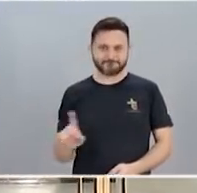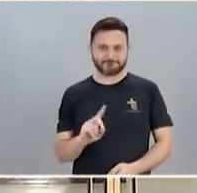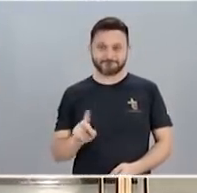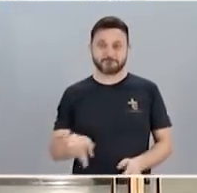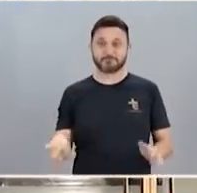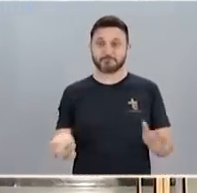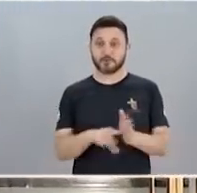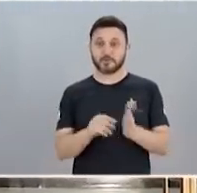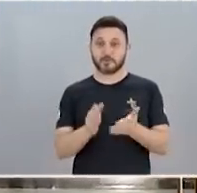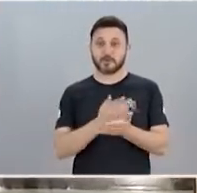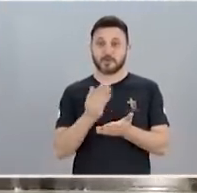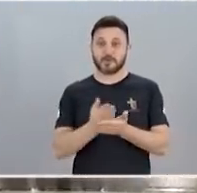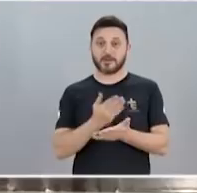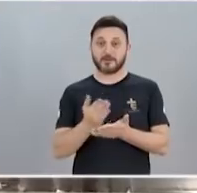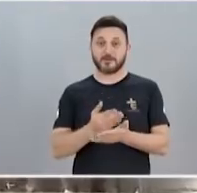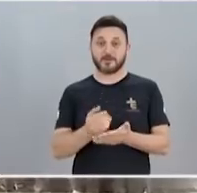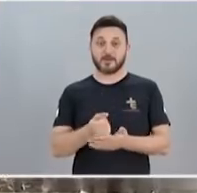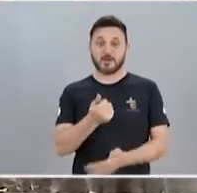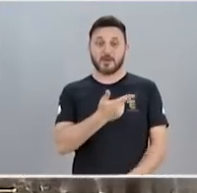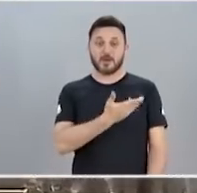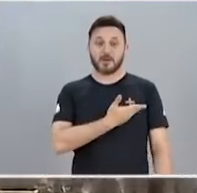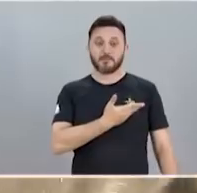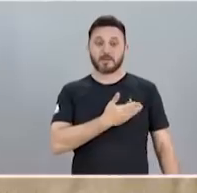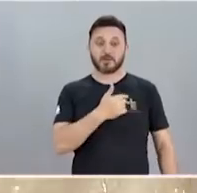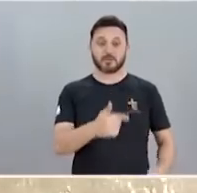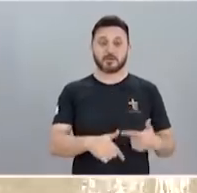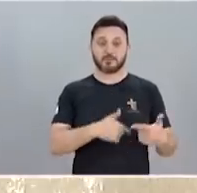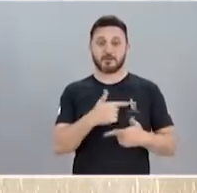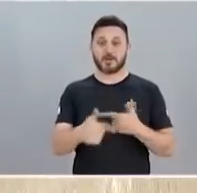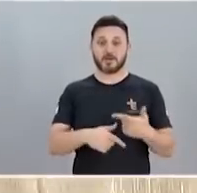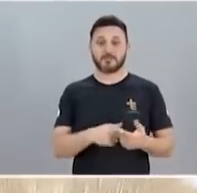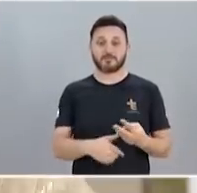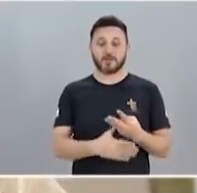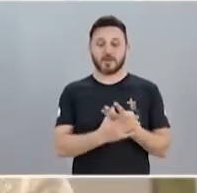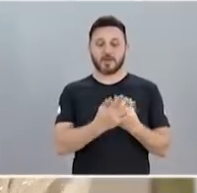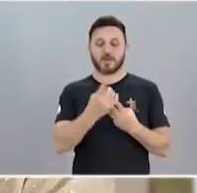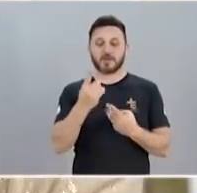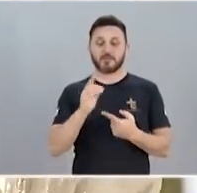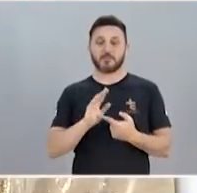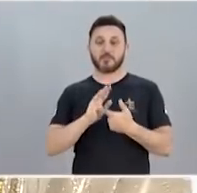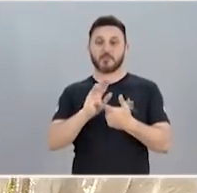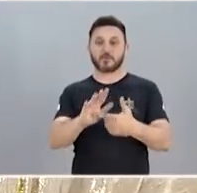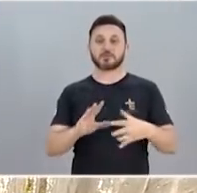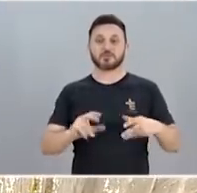dos Apóstolos, a Trindade se manifesta a toda a humanidade.